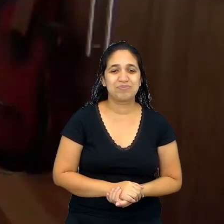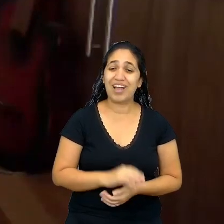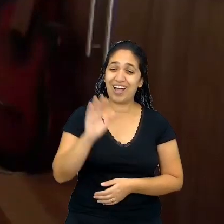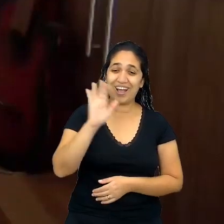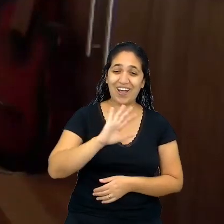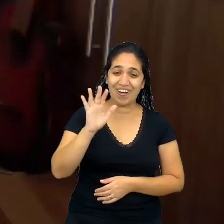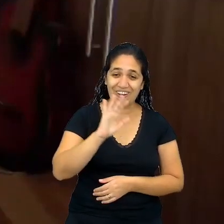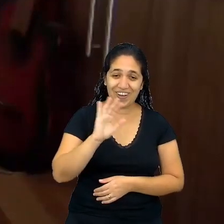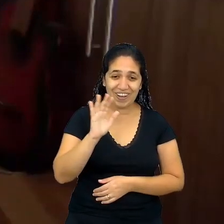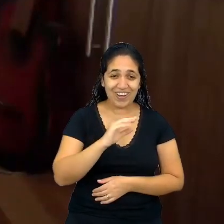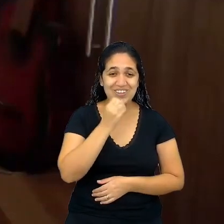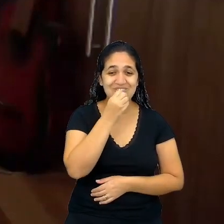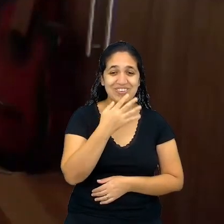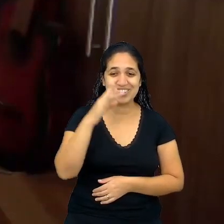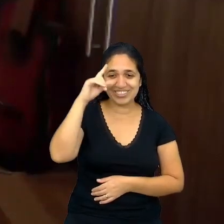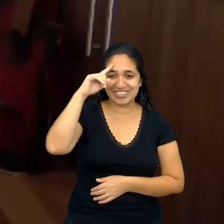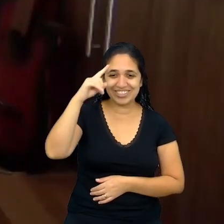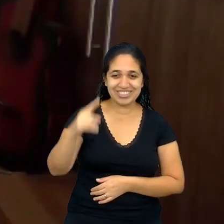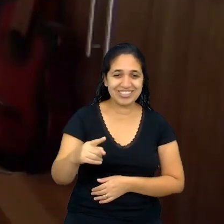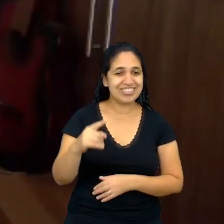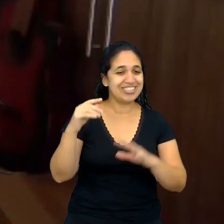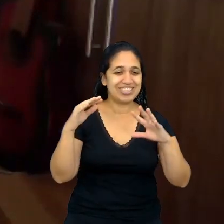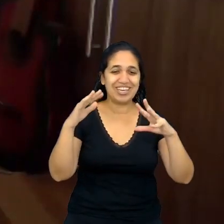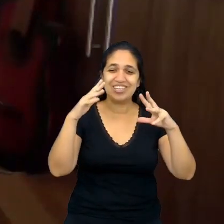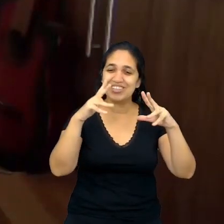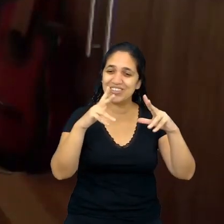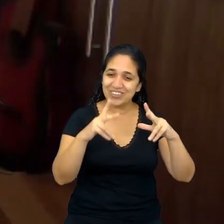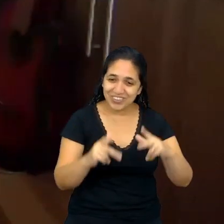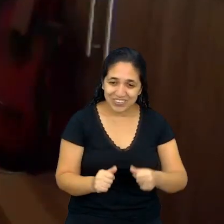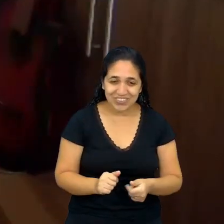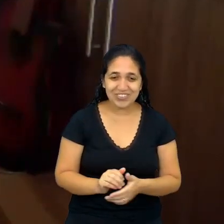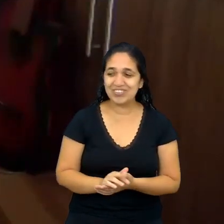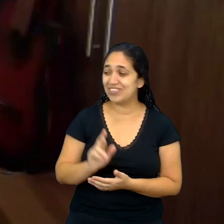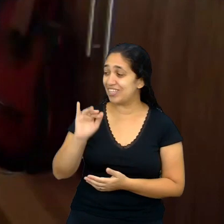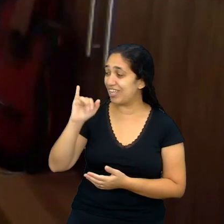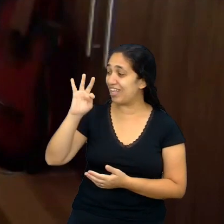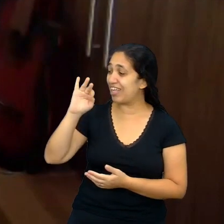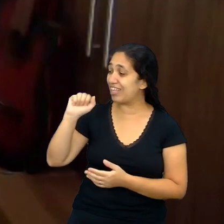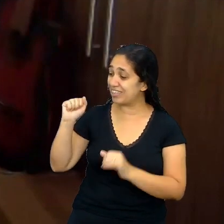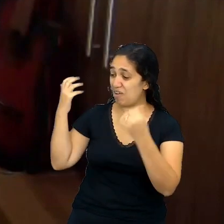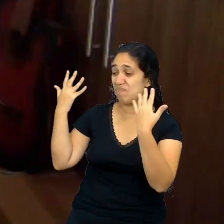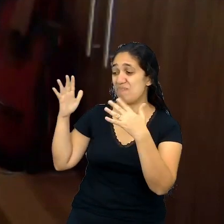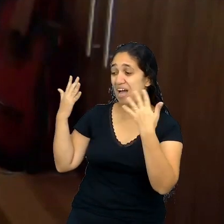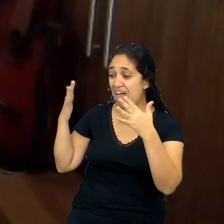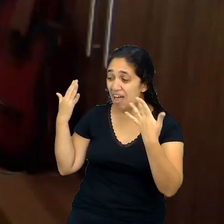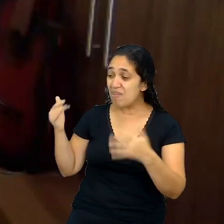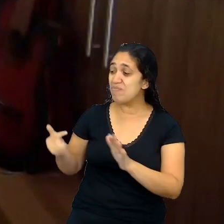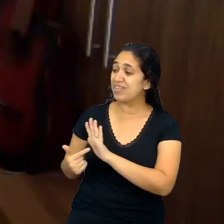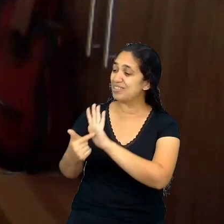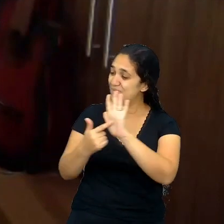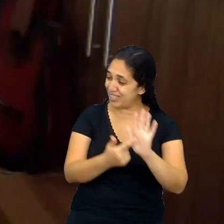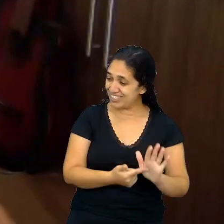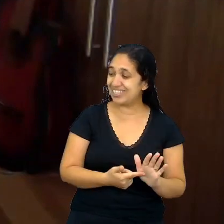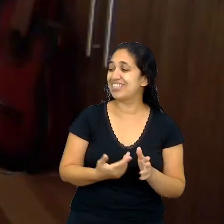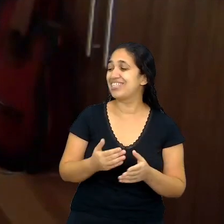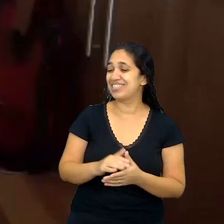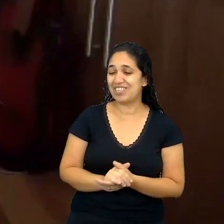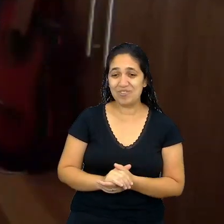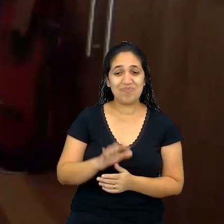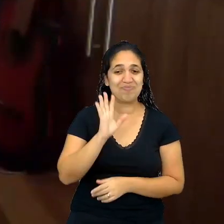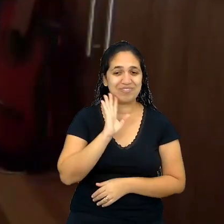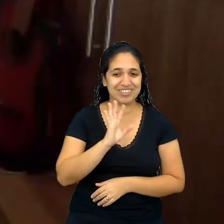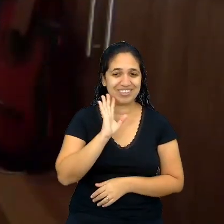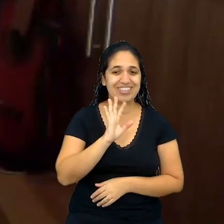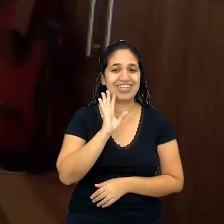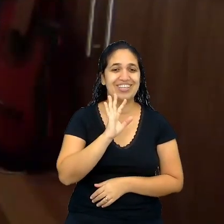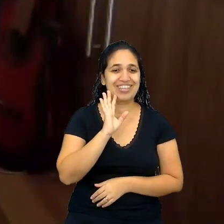Oi, pessoal, bom dia de novo a todas, a todos. Rita, parabéns aí pela apresentação, pelas palavras, muito